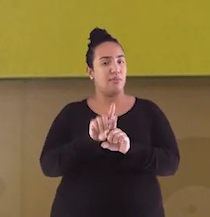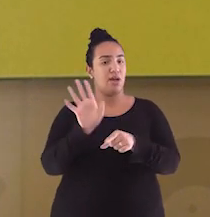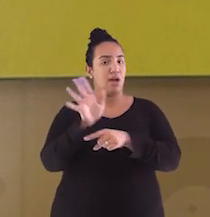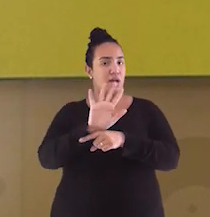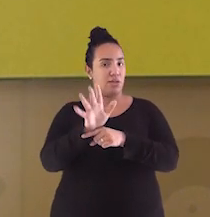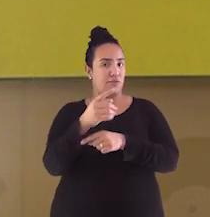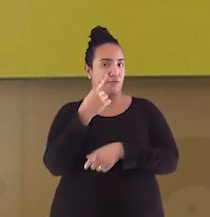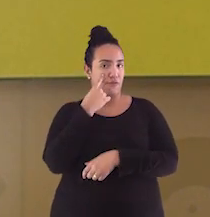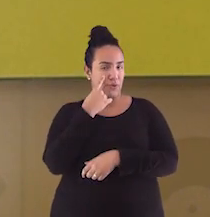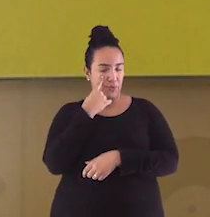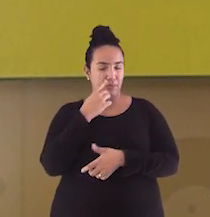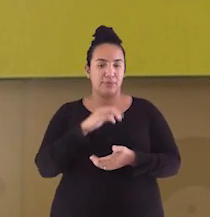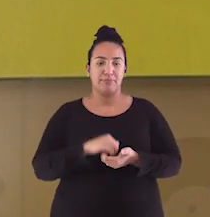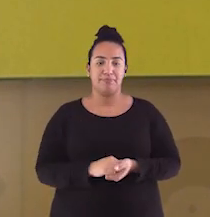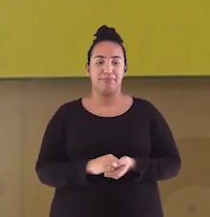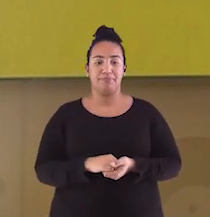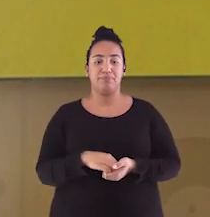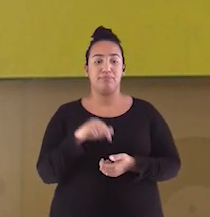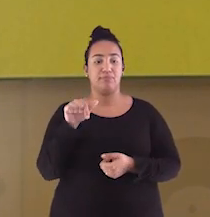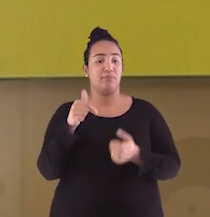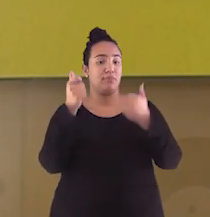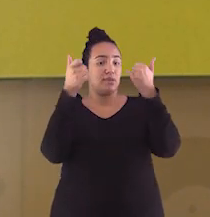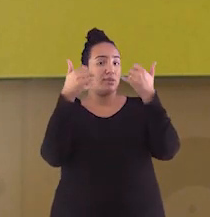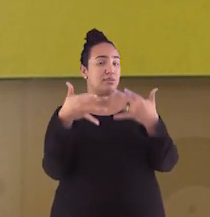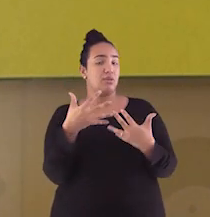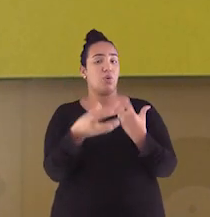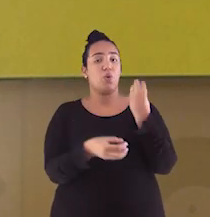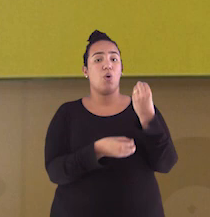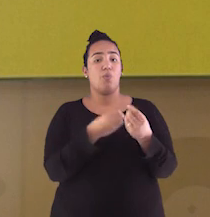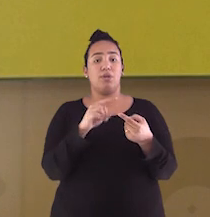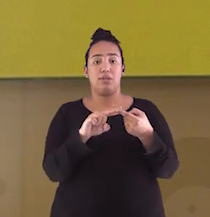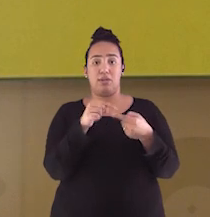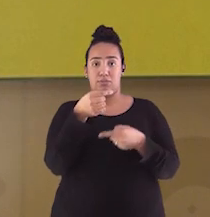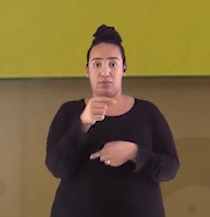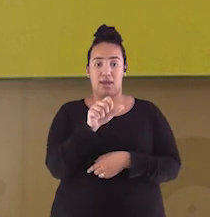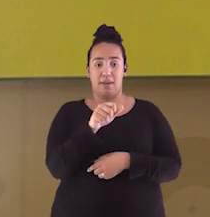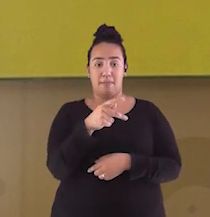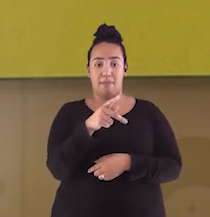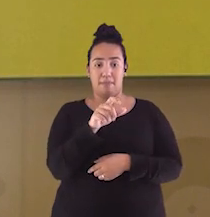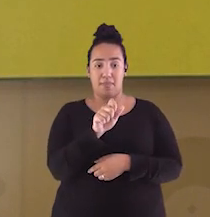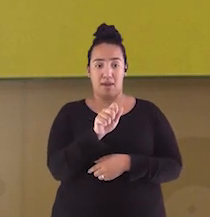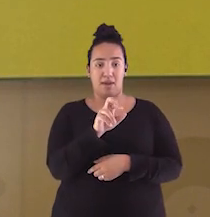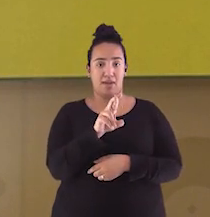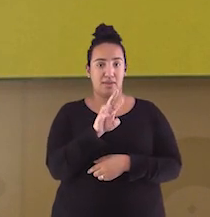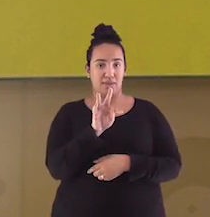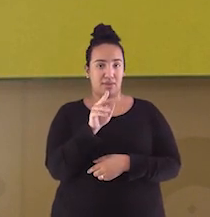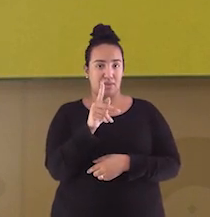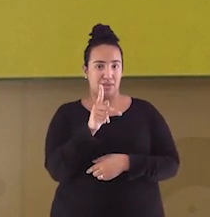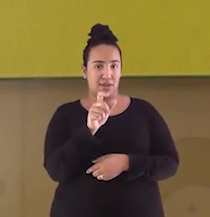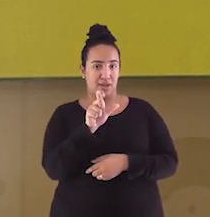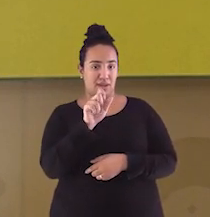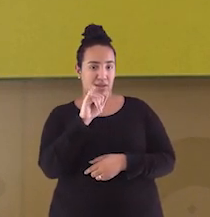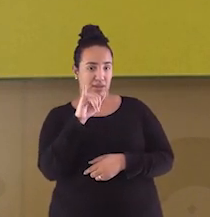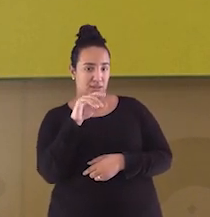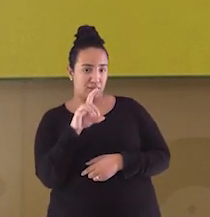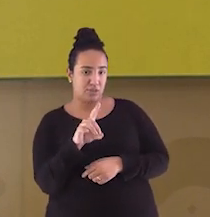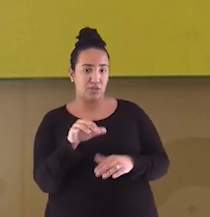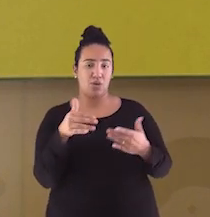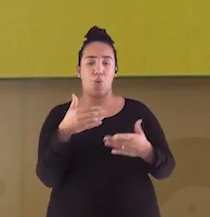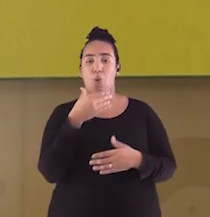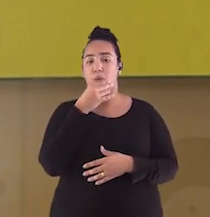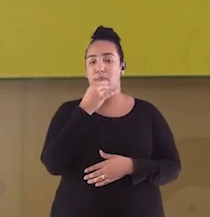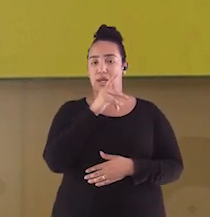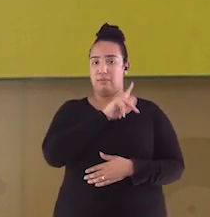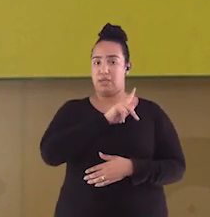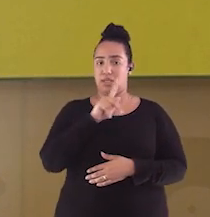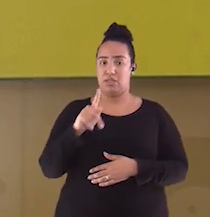filme Invictus, que fala como, após o apartheid, o então presidente da África do Sul, Nelson Mandela,